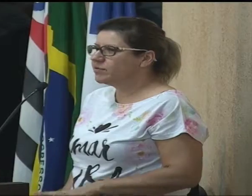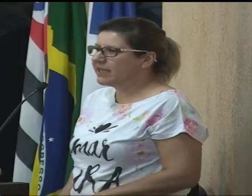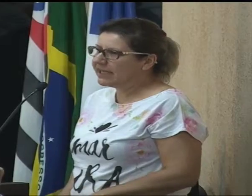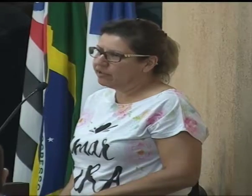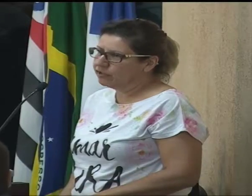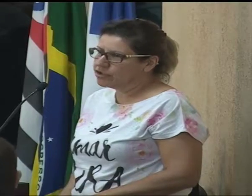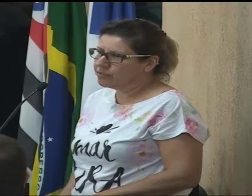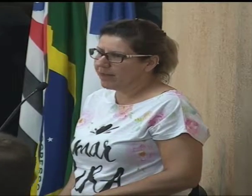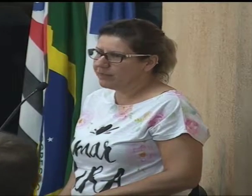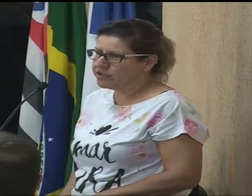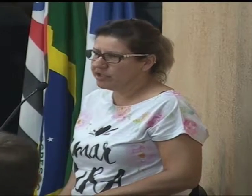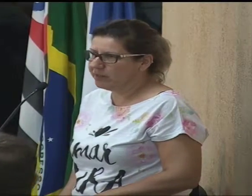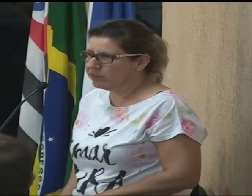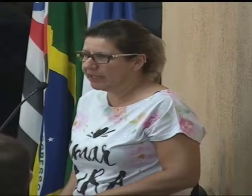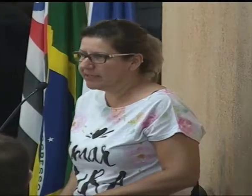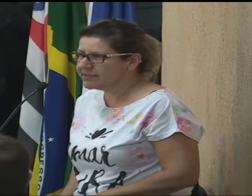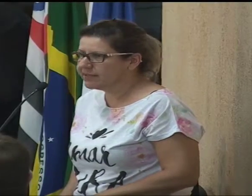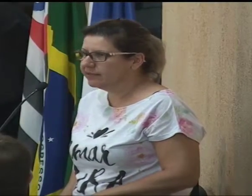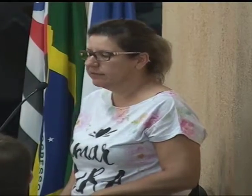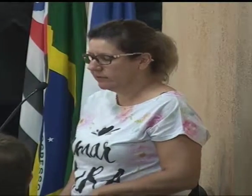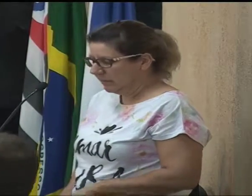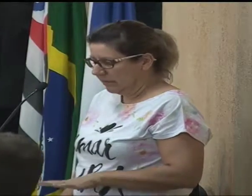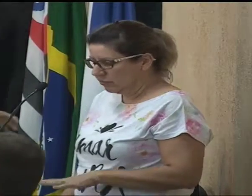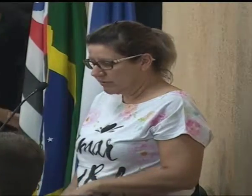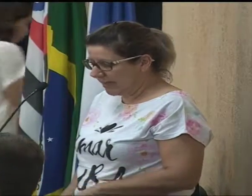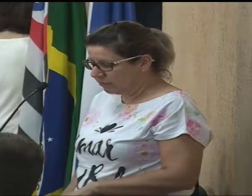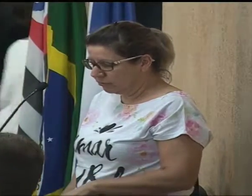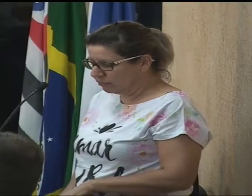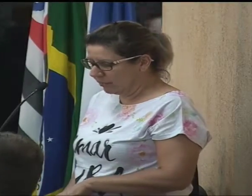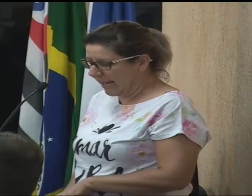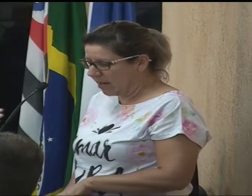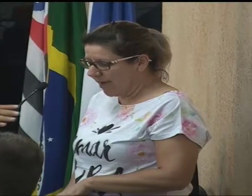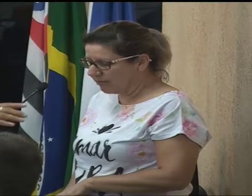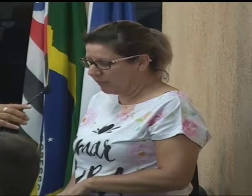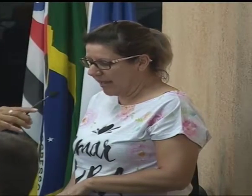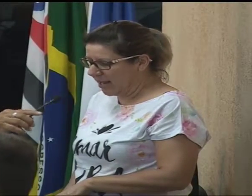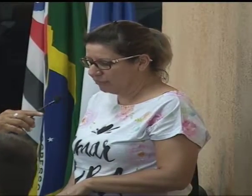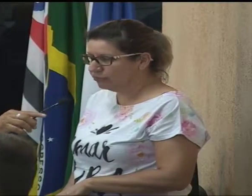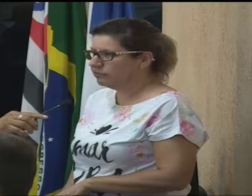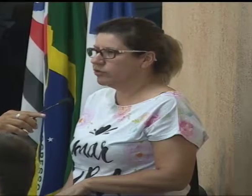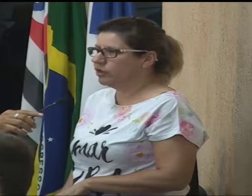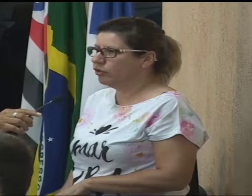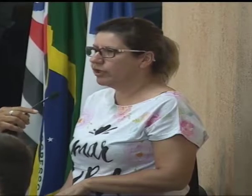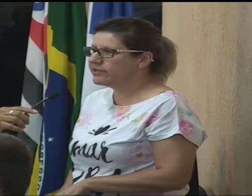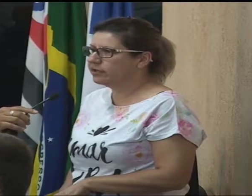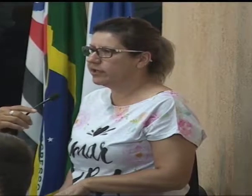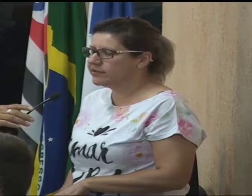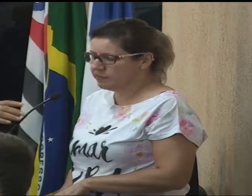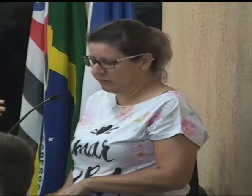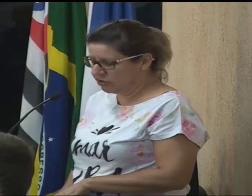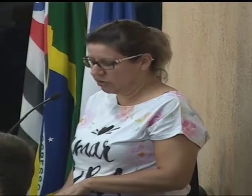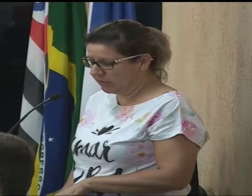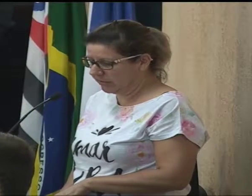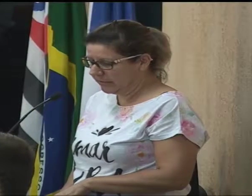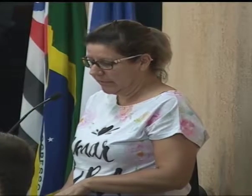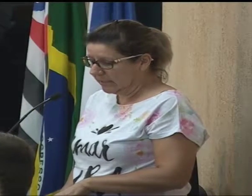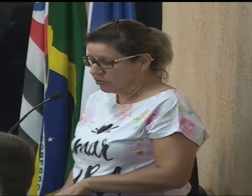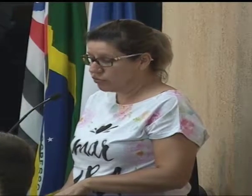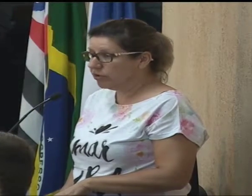Nós estamos aqui hoje para pedir a mudança do Estatuto, Lei 461, de